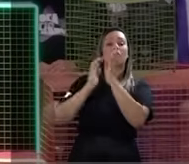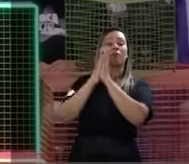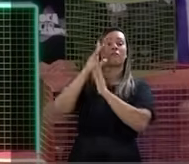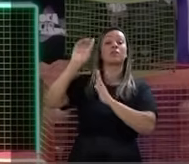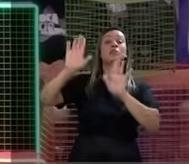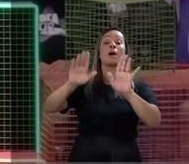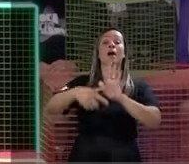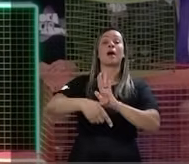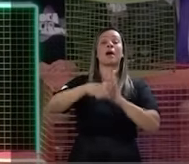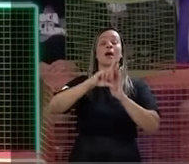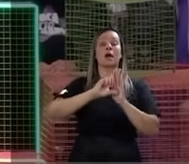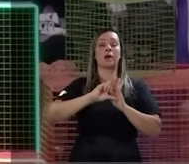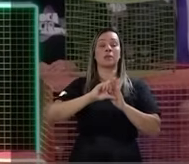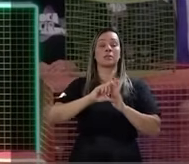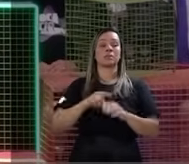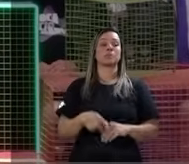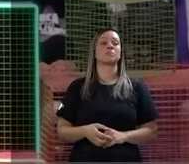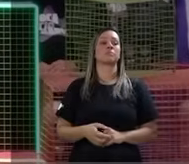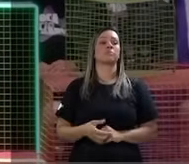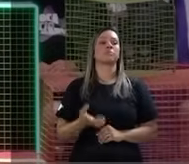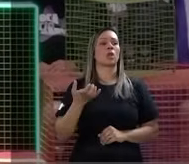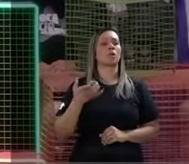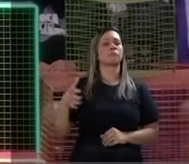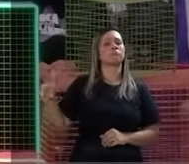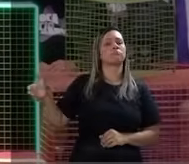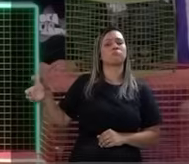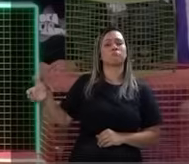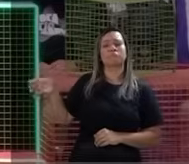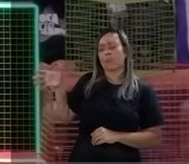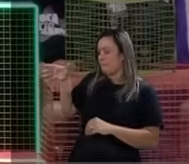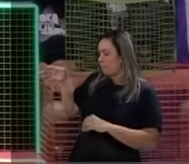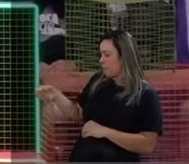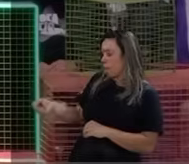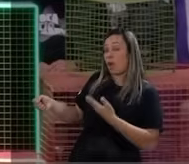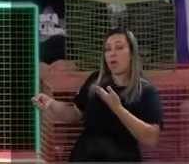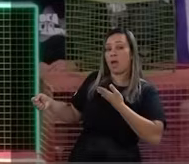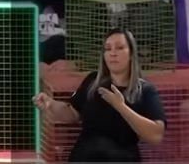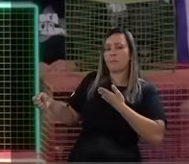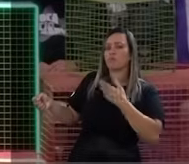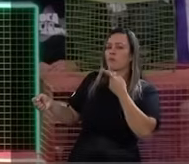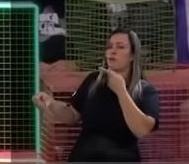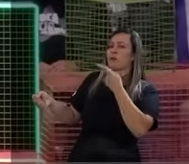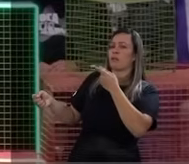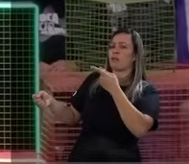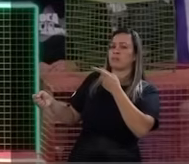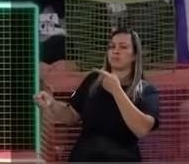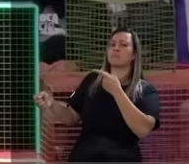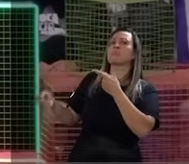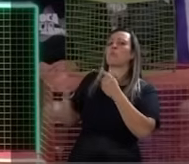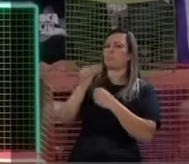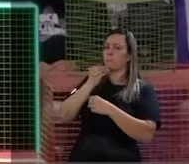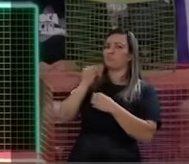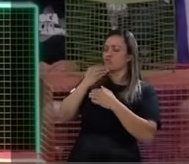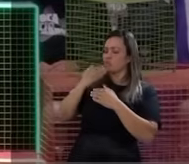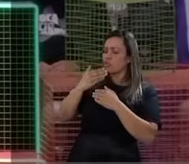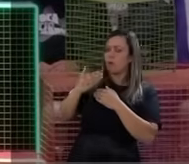eu gostaria que você pegasse a mão de quem está do seu lado e liberasse uma palavra profética para ele. Diga, tinha tudo para dar errado.